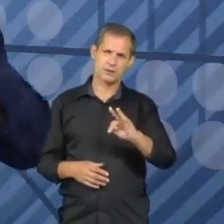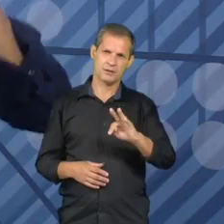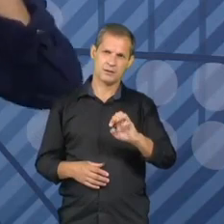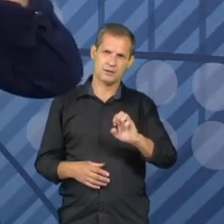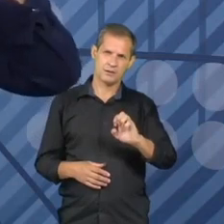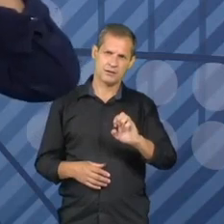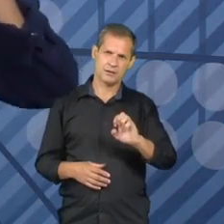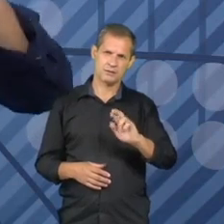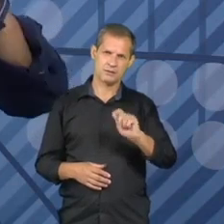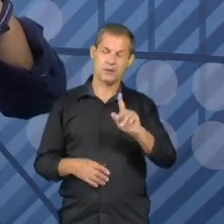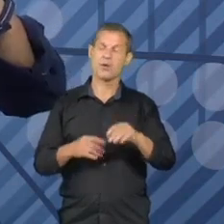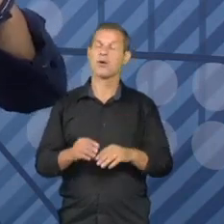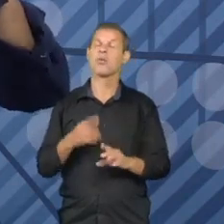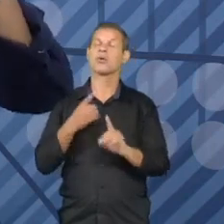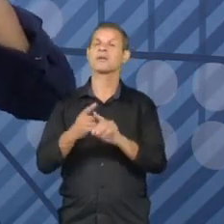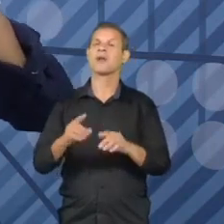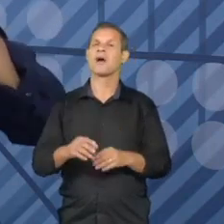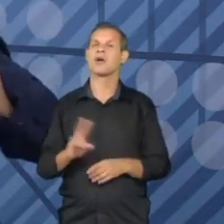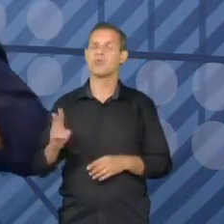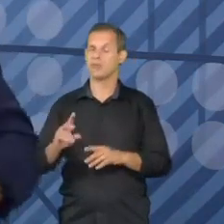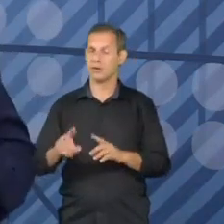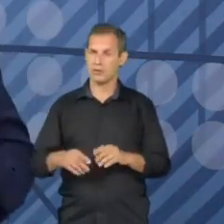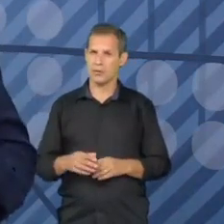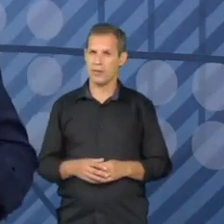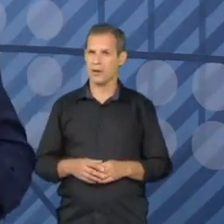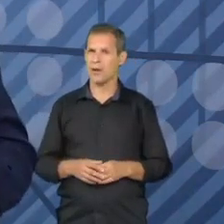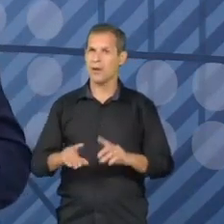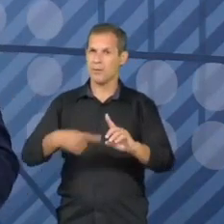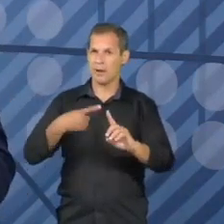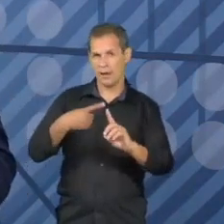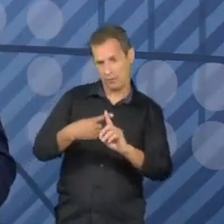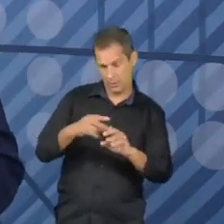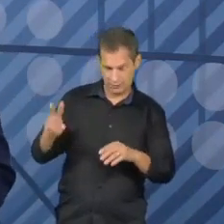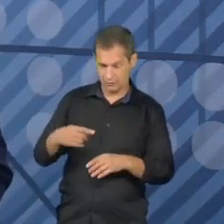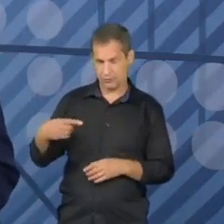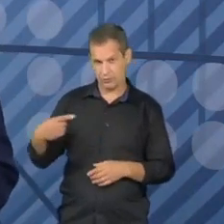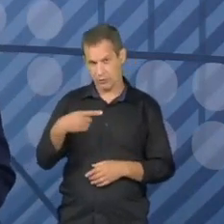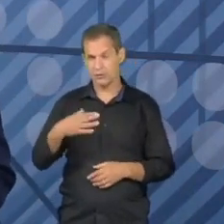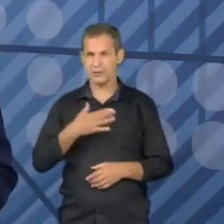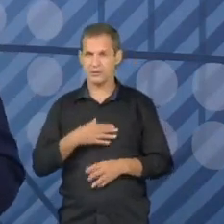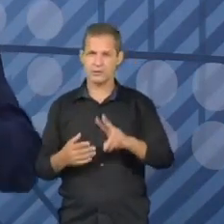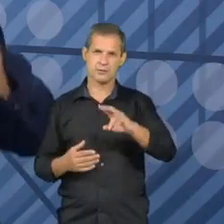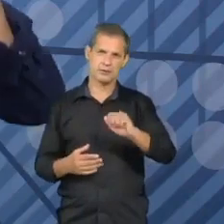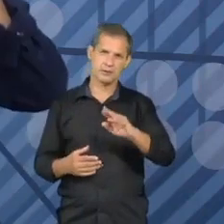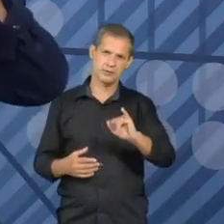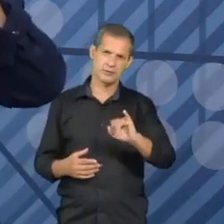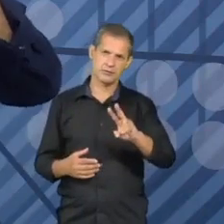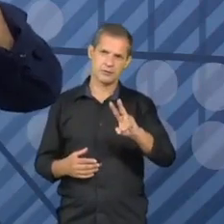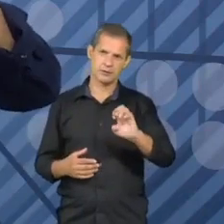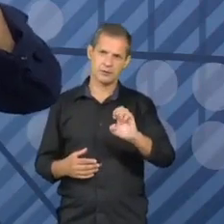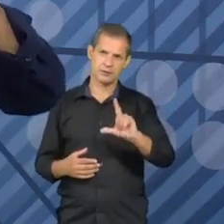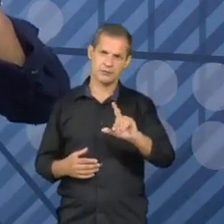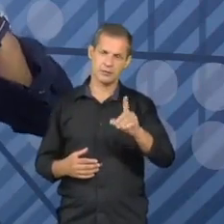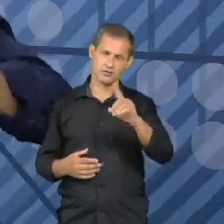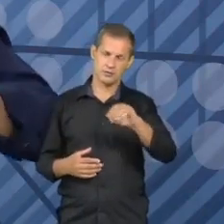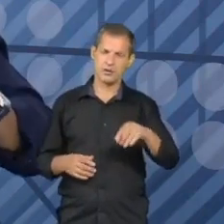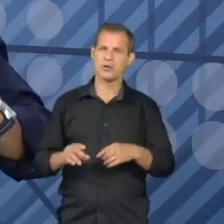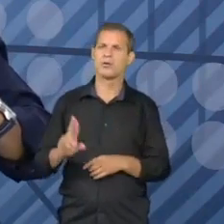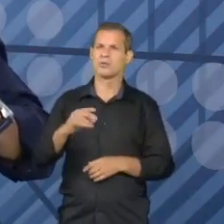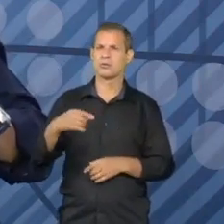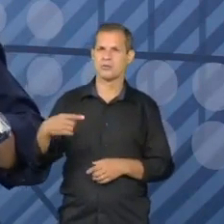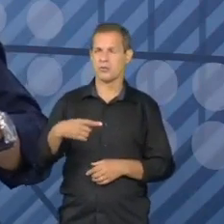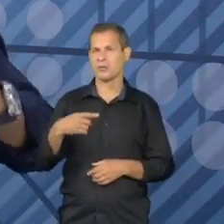que encontrar o valor positivo e o valor negativo dessa minha variável Z. Então, utilizou o negativo, que vai ser